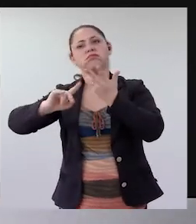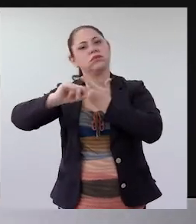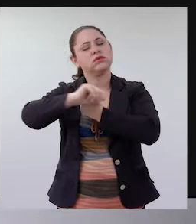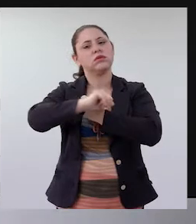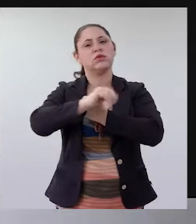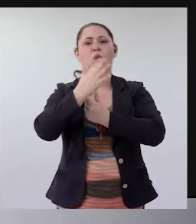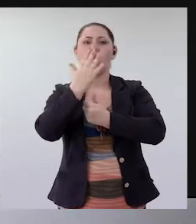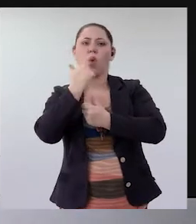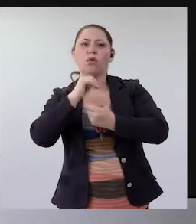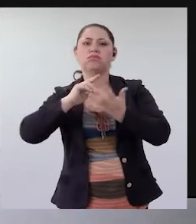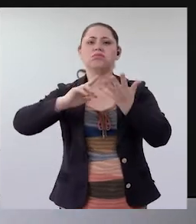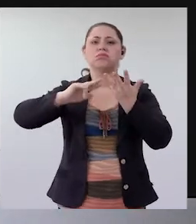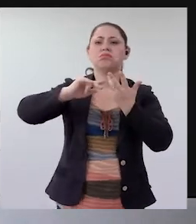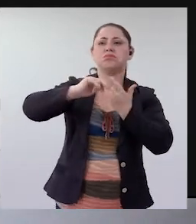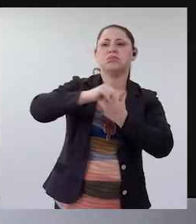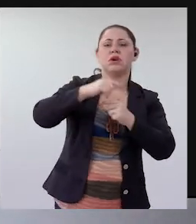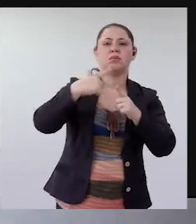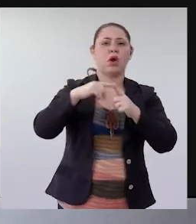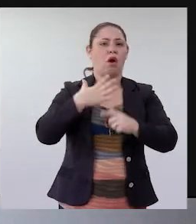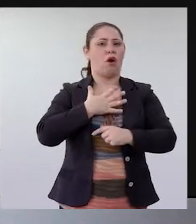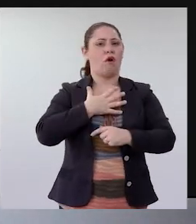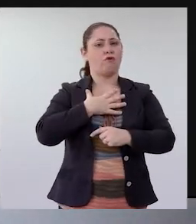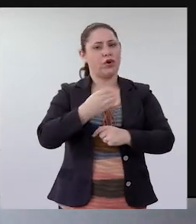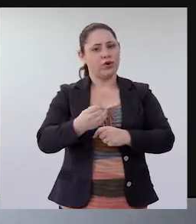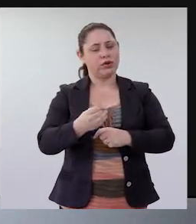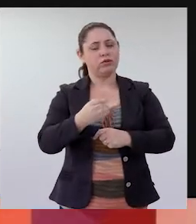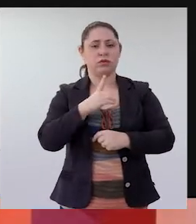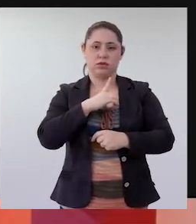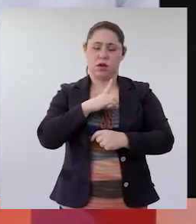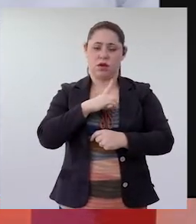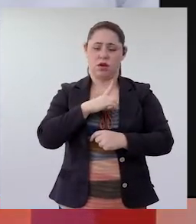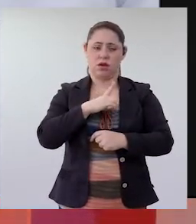eventual alimentos devido aos filhos,